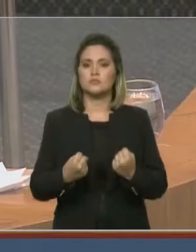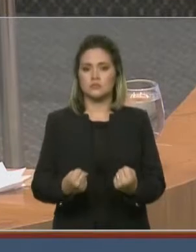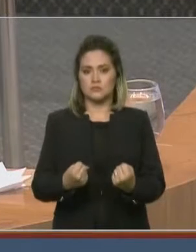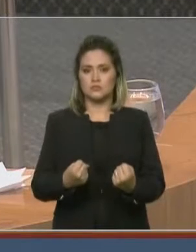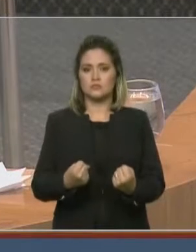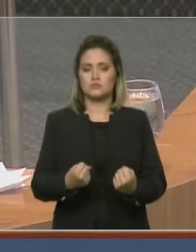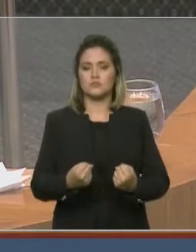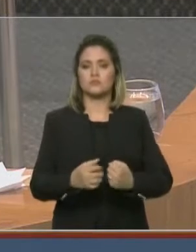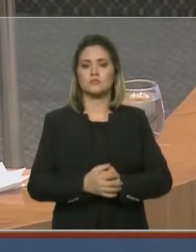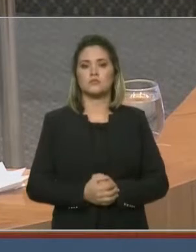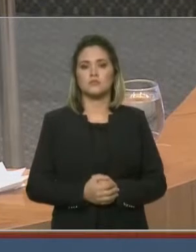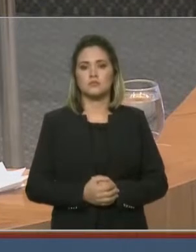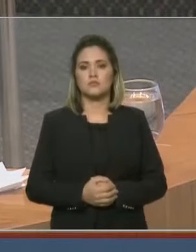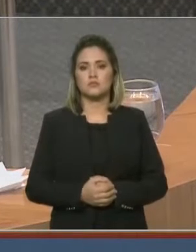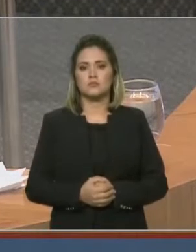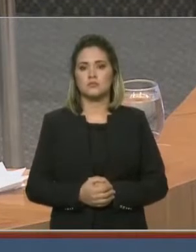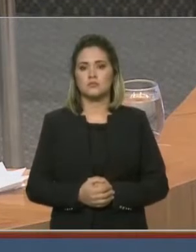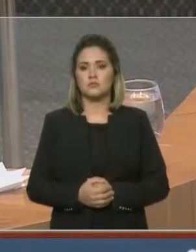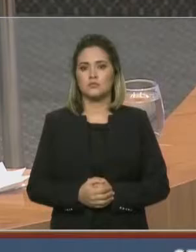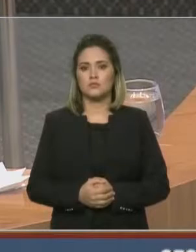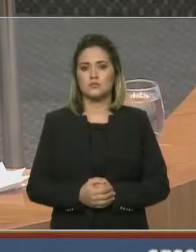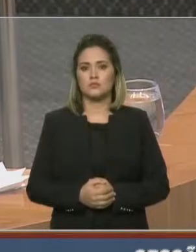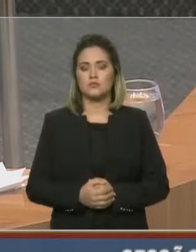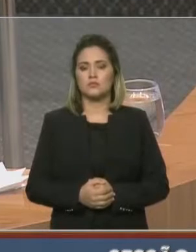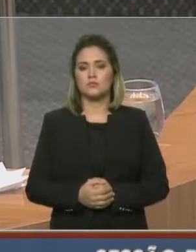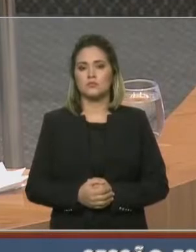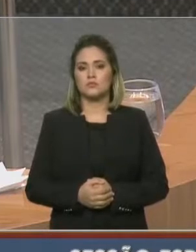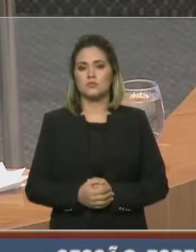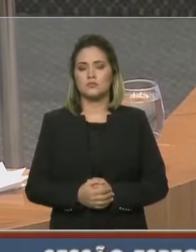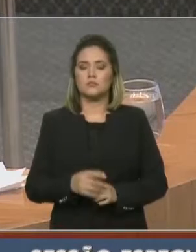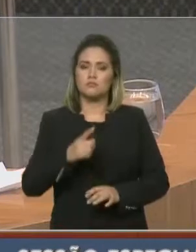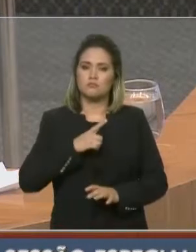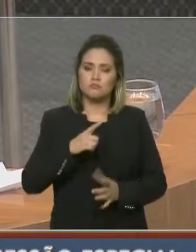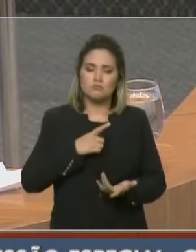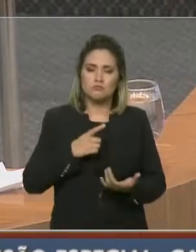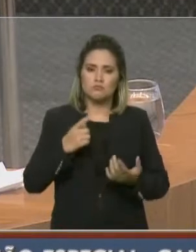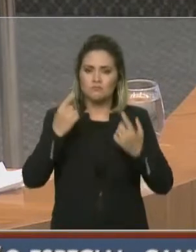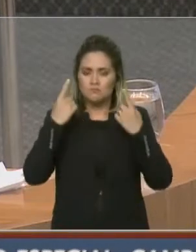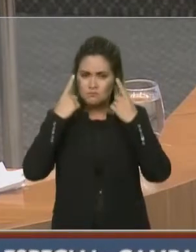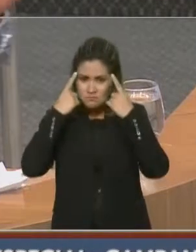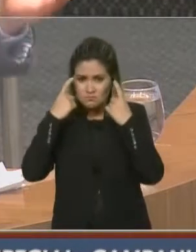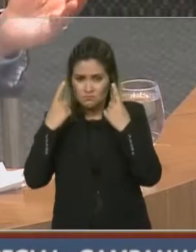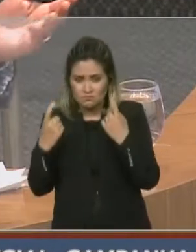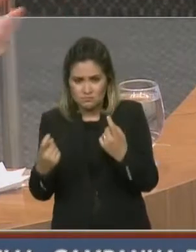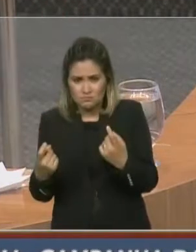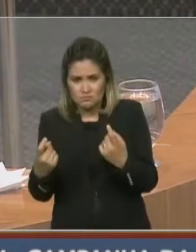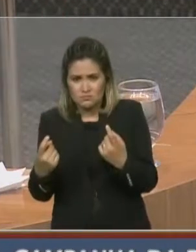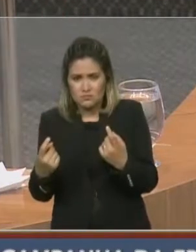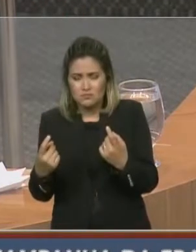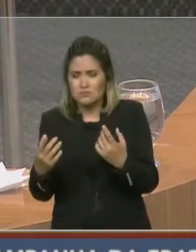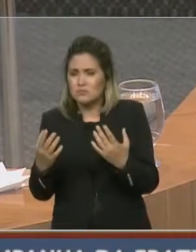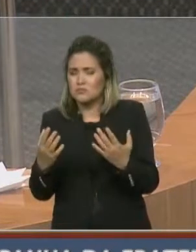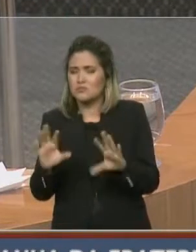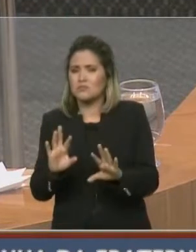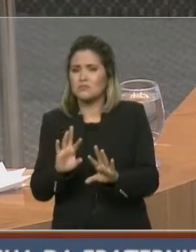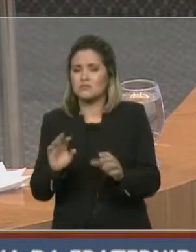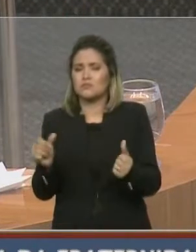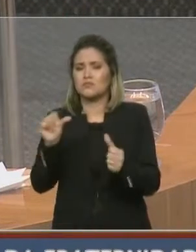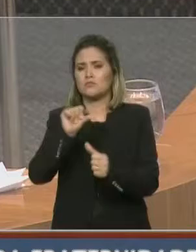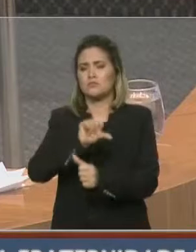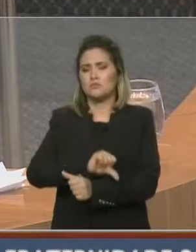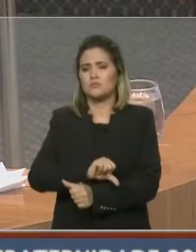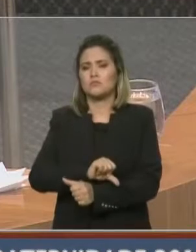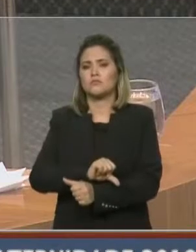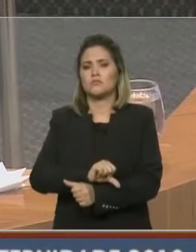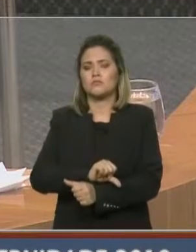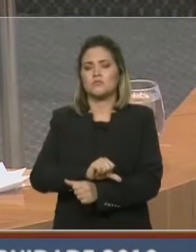apesar do processo de criminalização dos movimentos sociais que vivenciamos nesses últimos